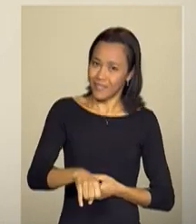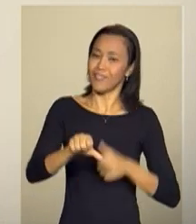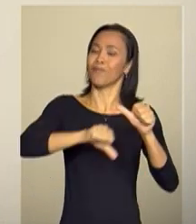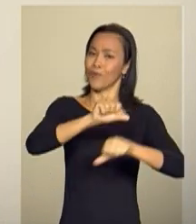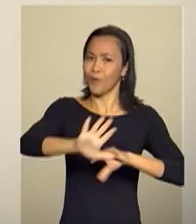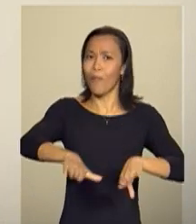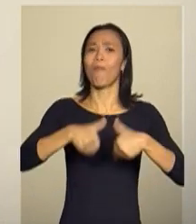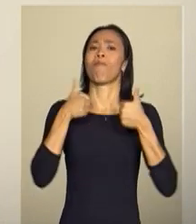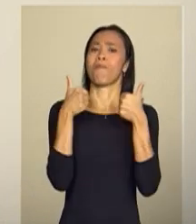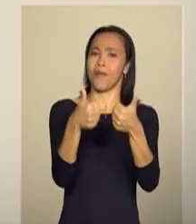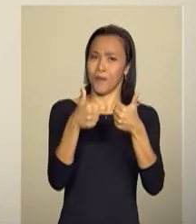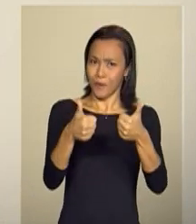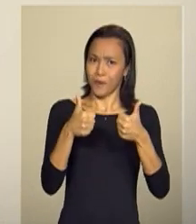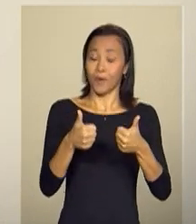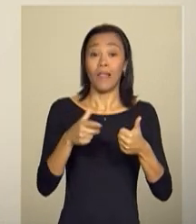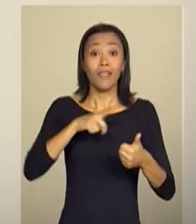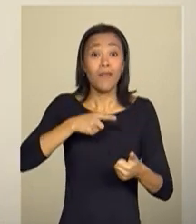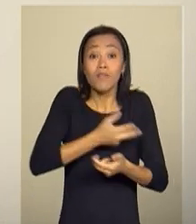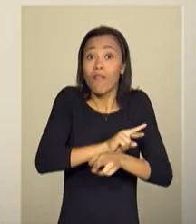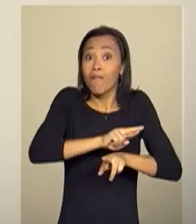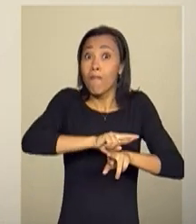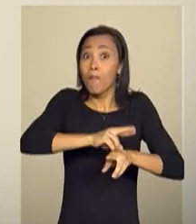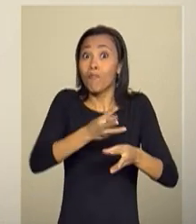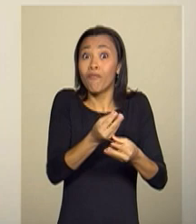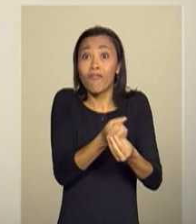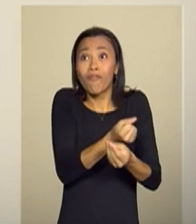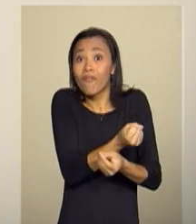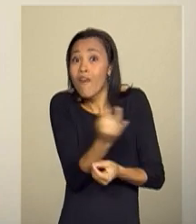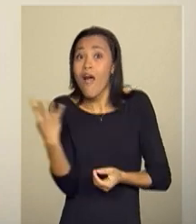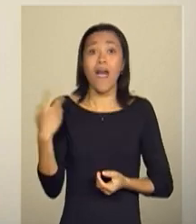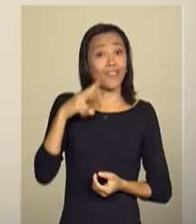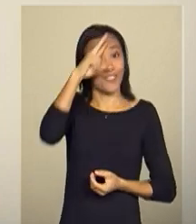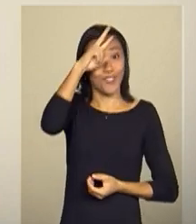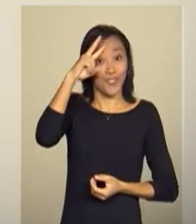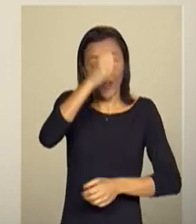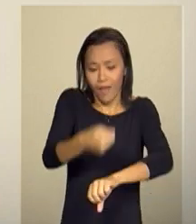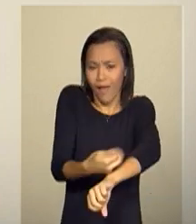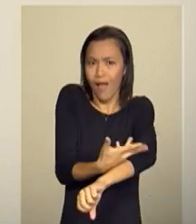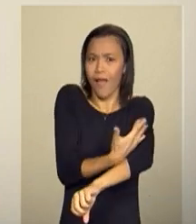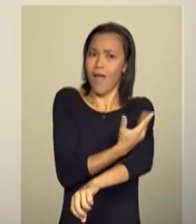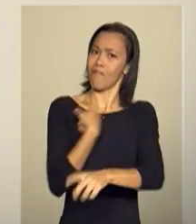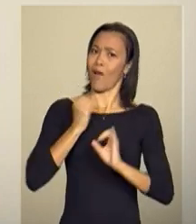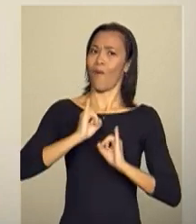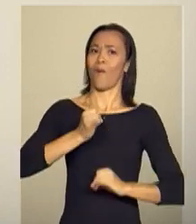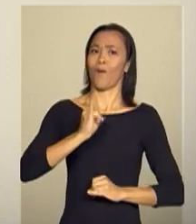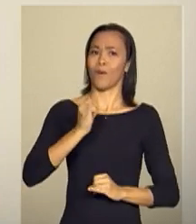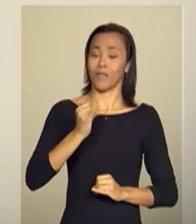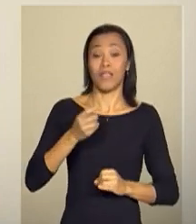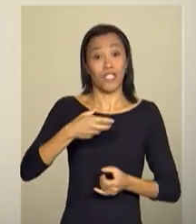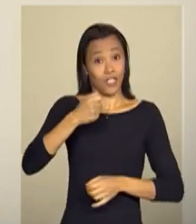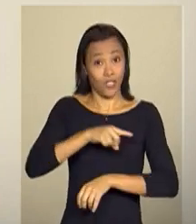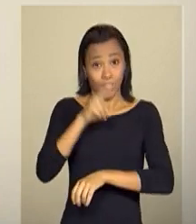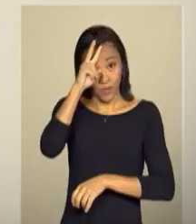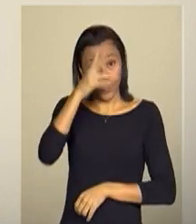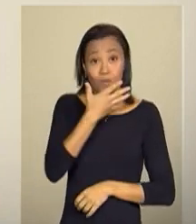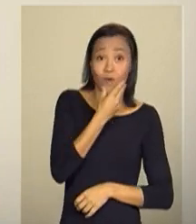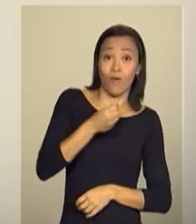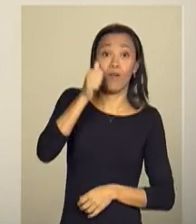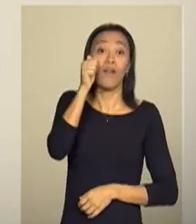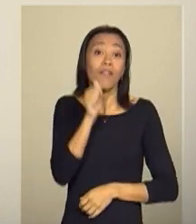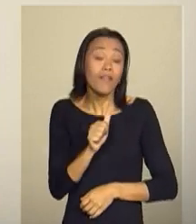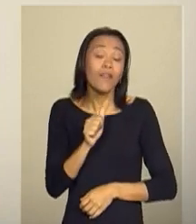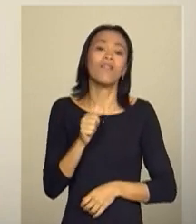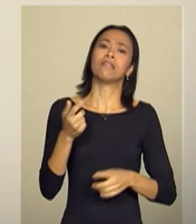Melhorou muito viu Luciano temos milhares de histórias emocionantes para contar são histórias de homens e